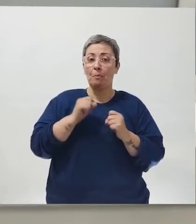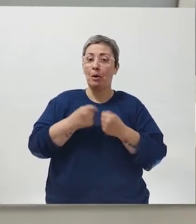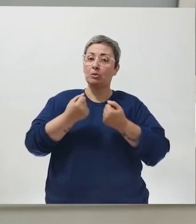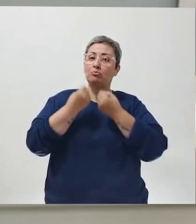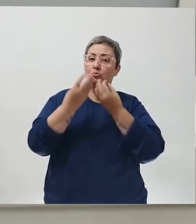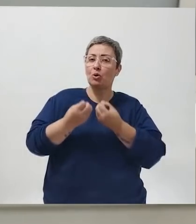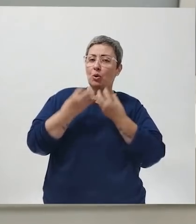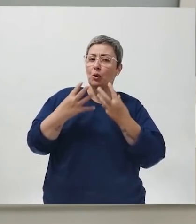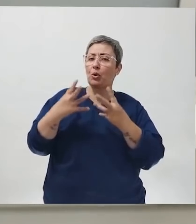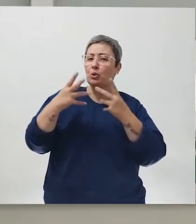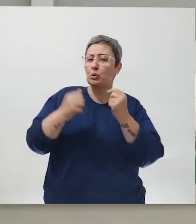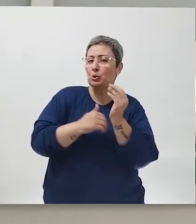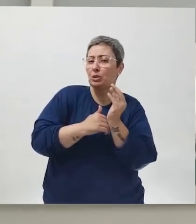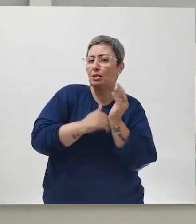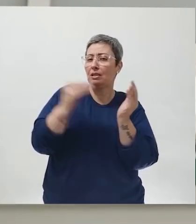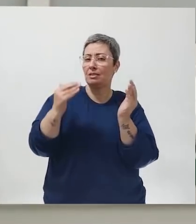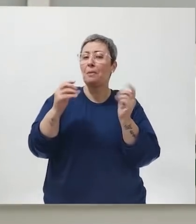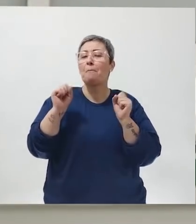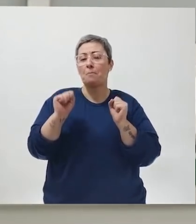segredos. Não é, Alice?